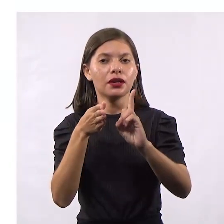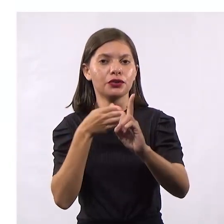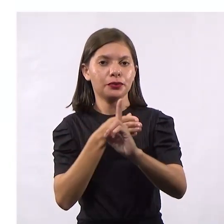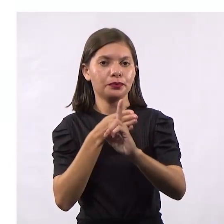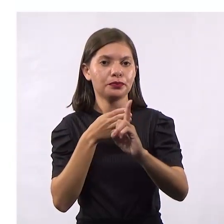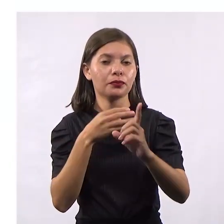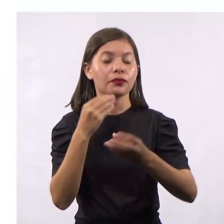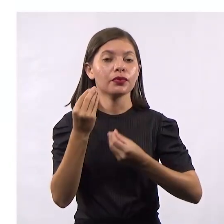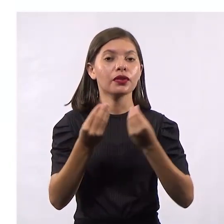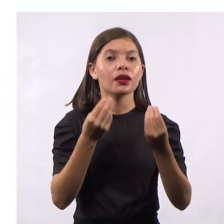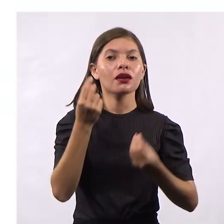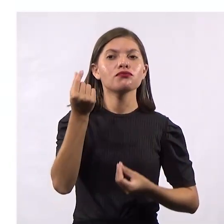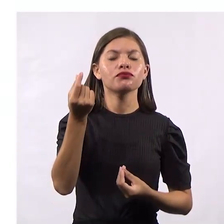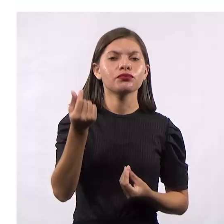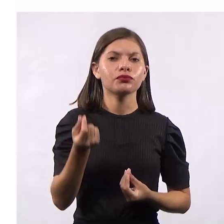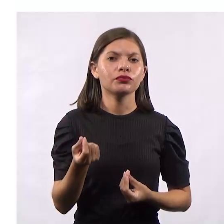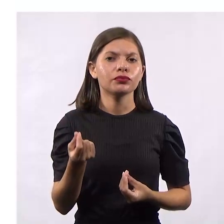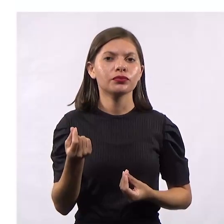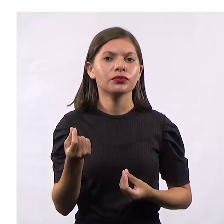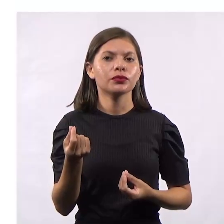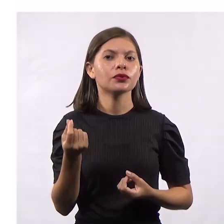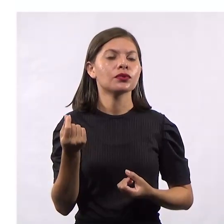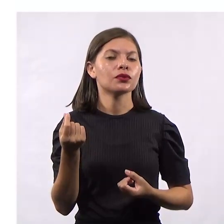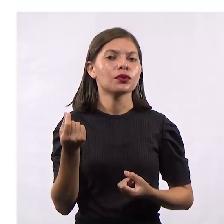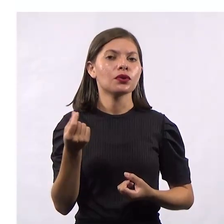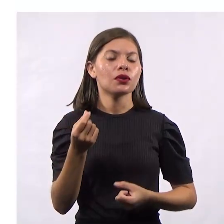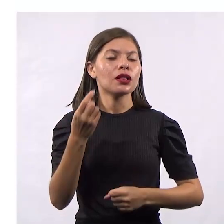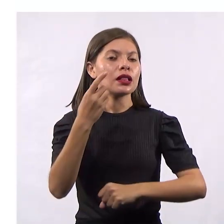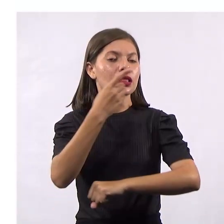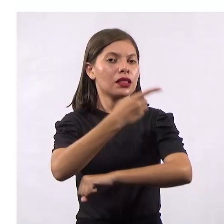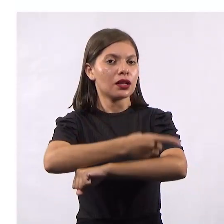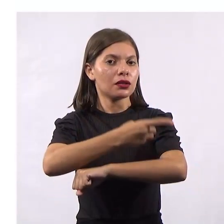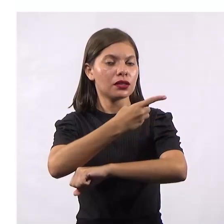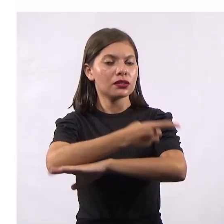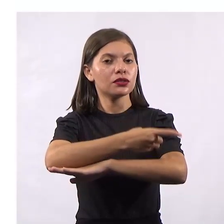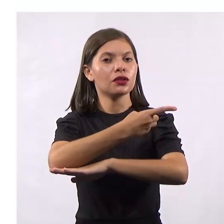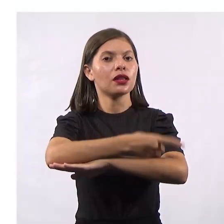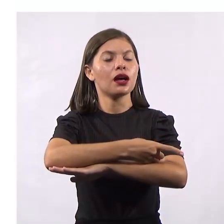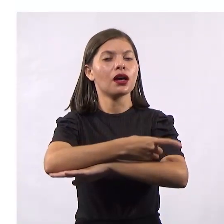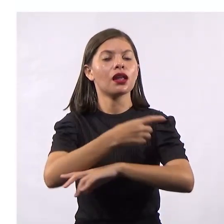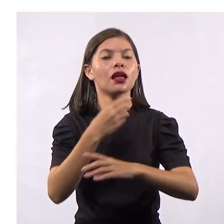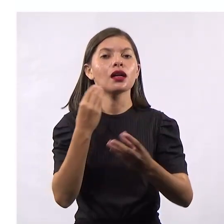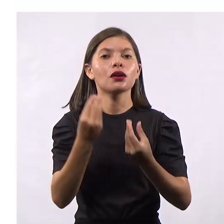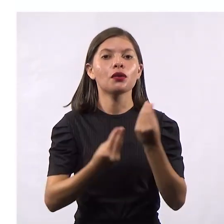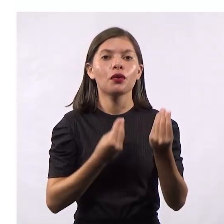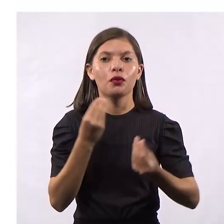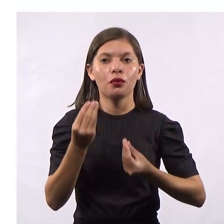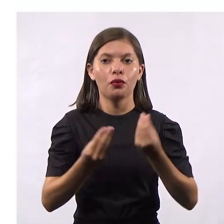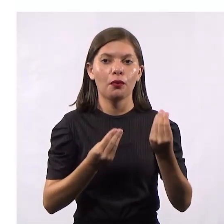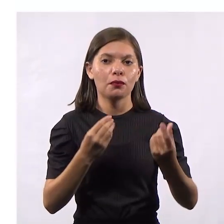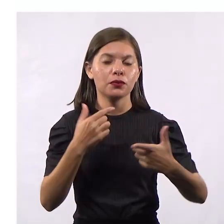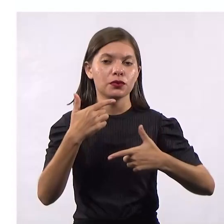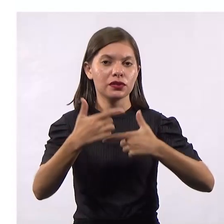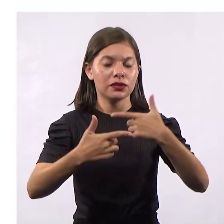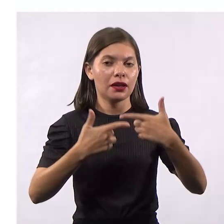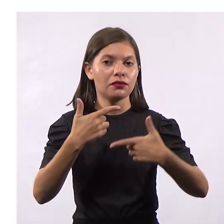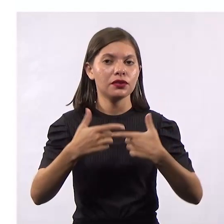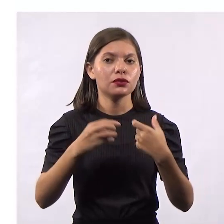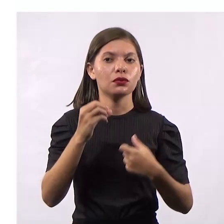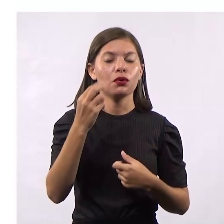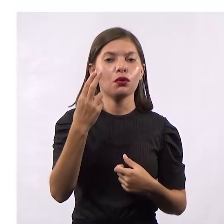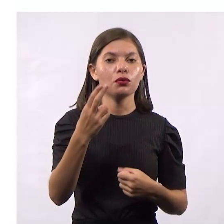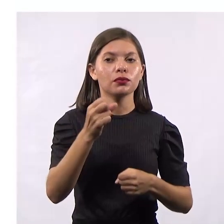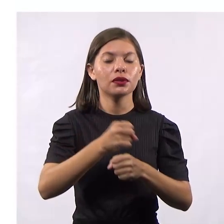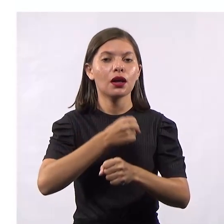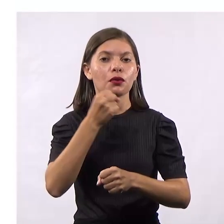aí, o investimento da concessionária vai ser remunerado e amortizado mediante a exploração do